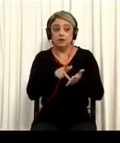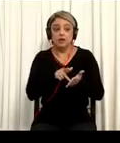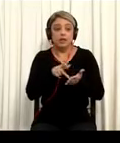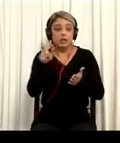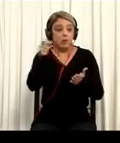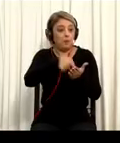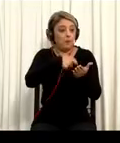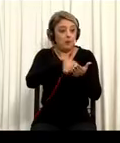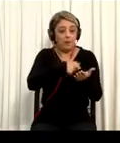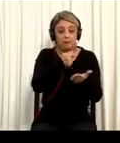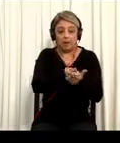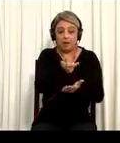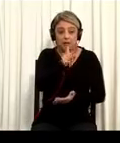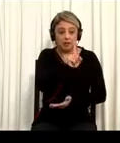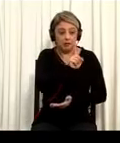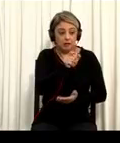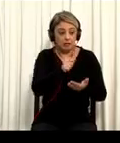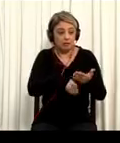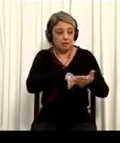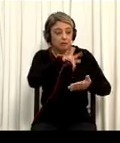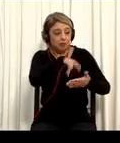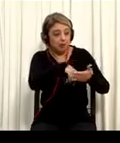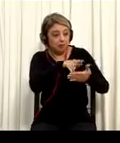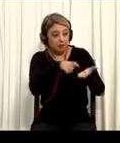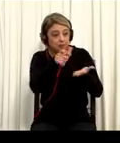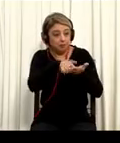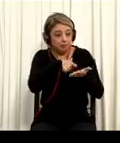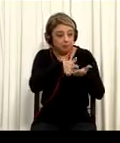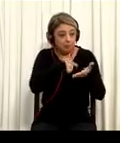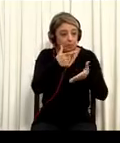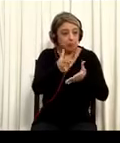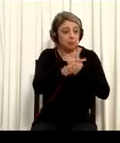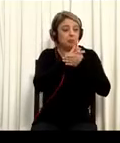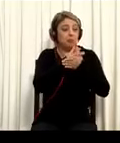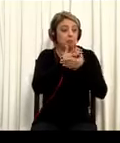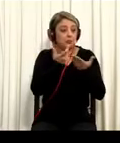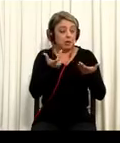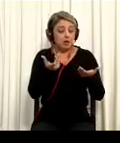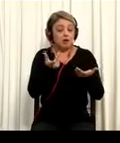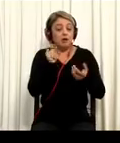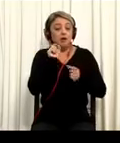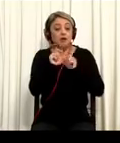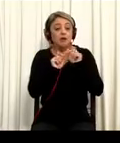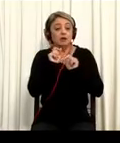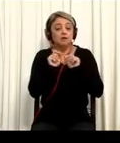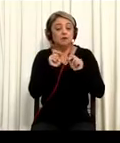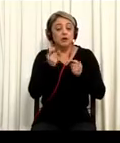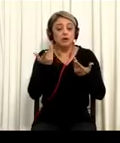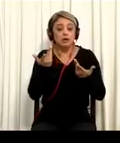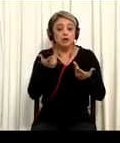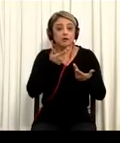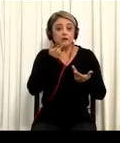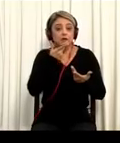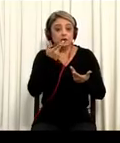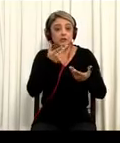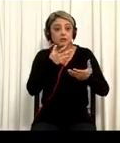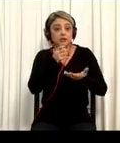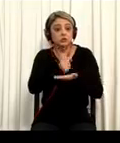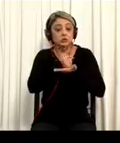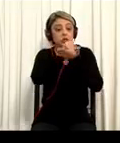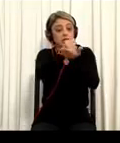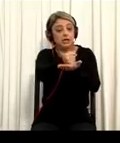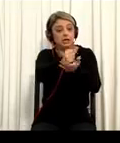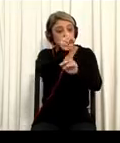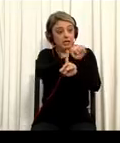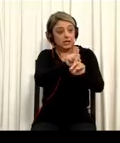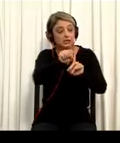impostos, não fazem as devidas prestações de conta, e o que eles vêm a dizer de solidariedade, na